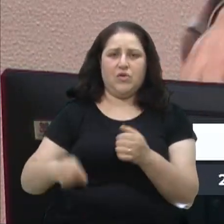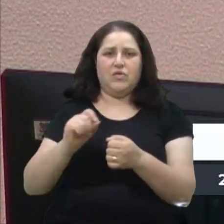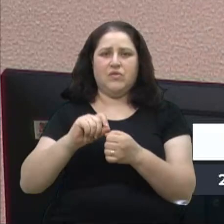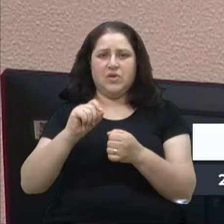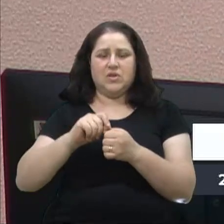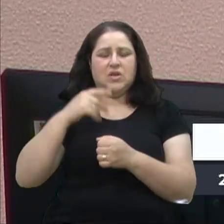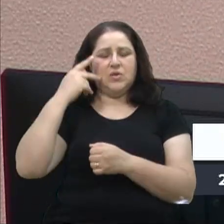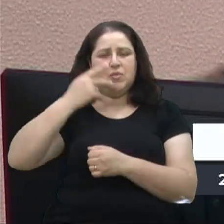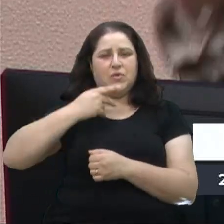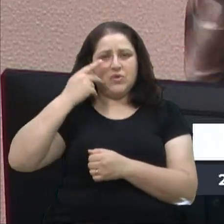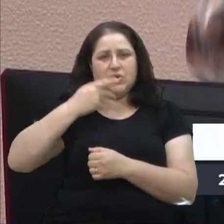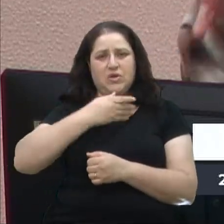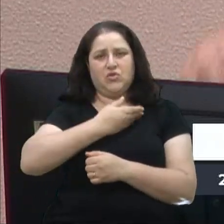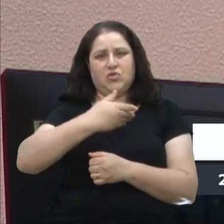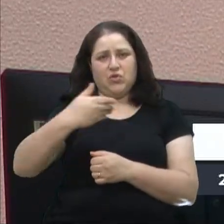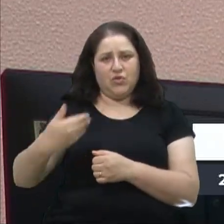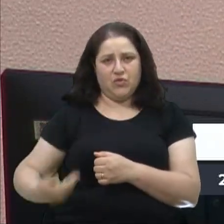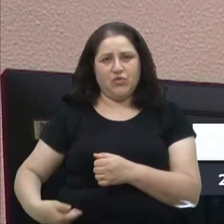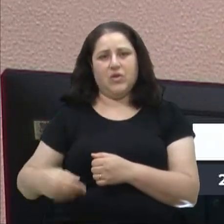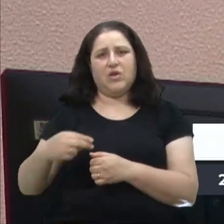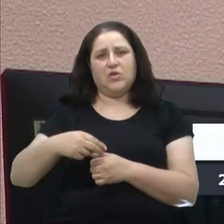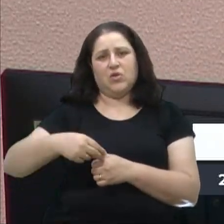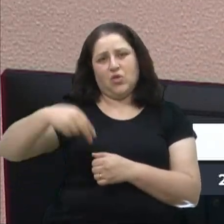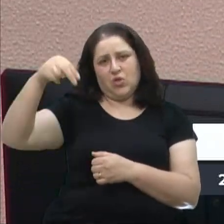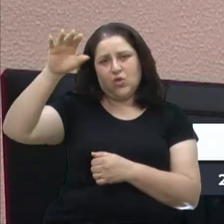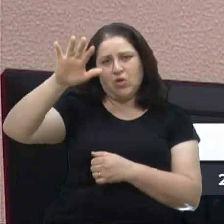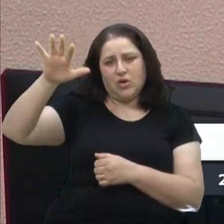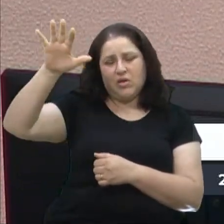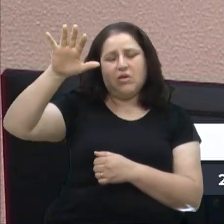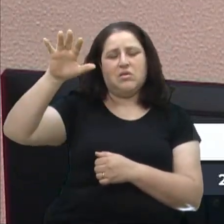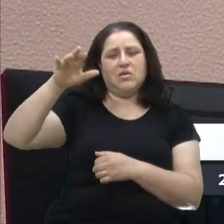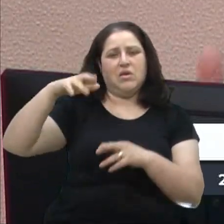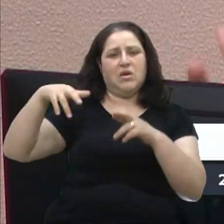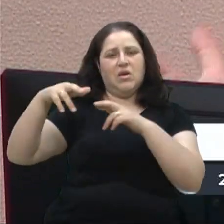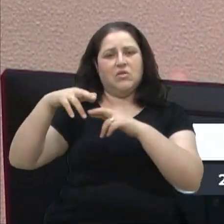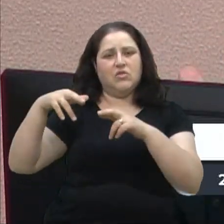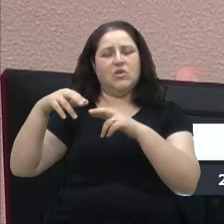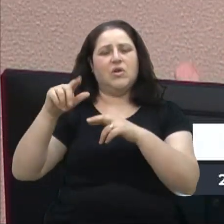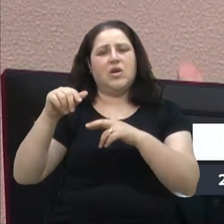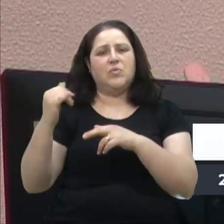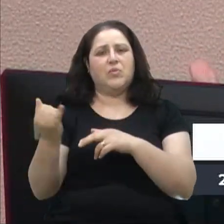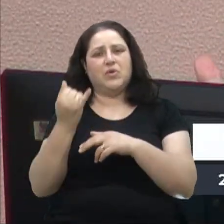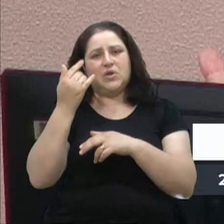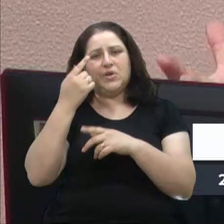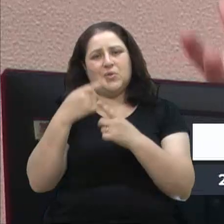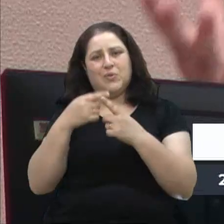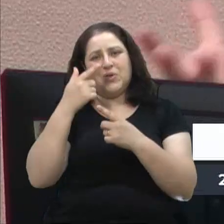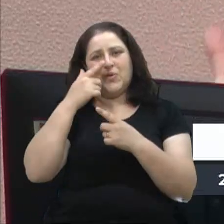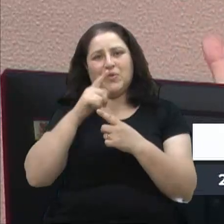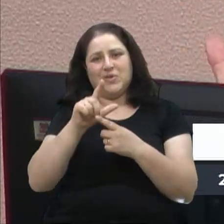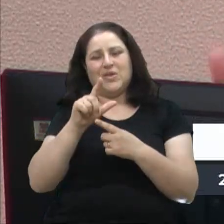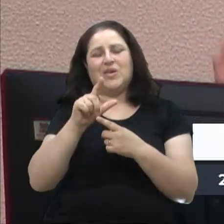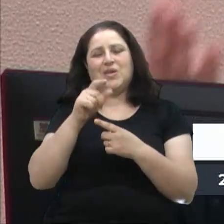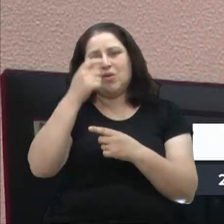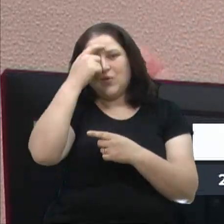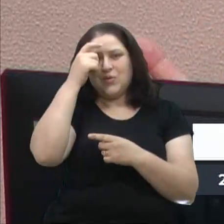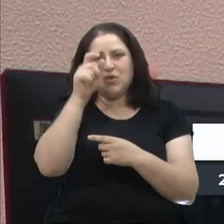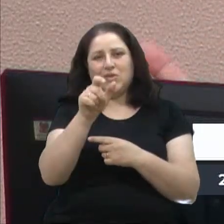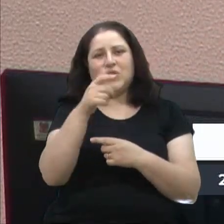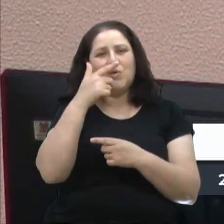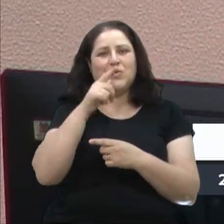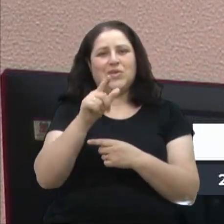essas políticas públicas lá nessa região, é importante porque daí se tem um retorno. Então, esses países,